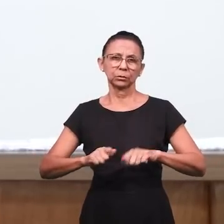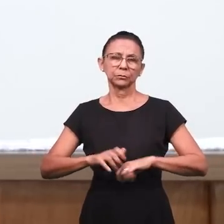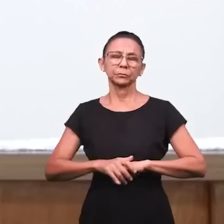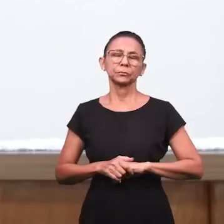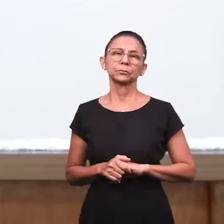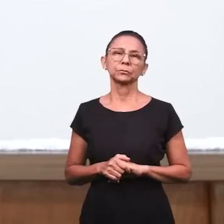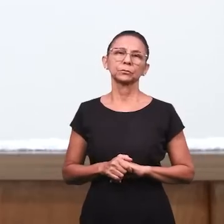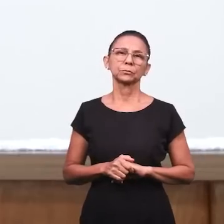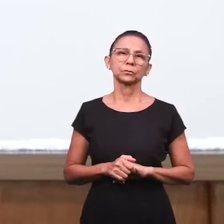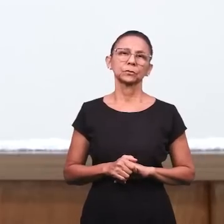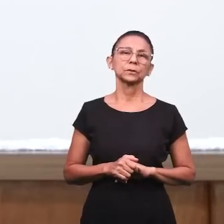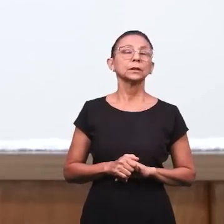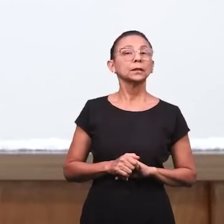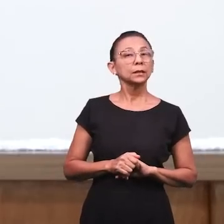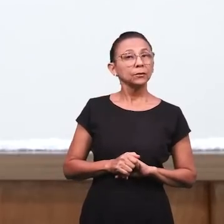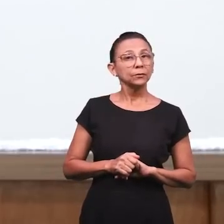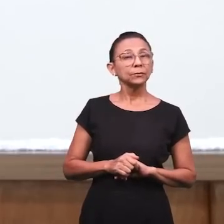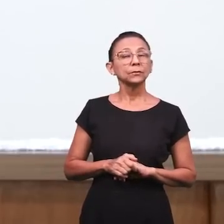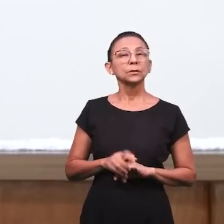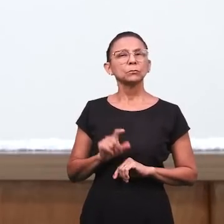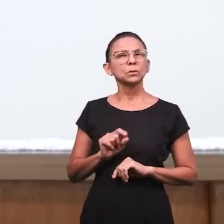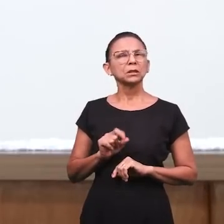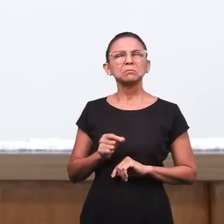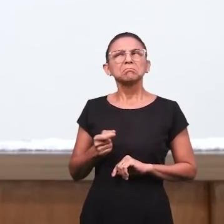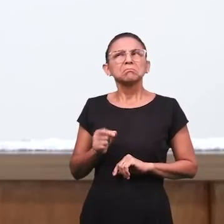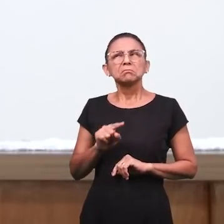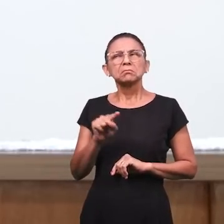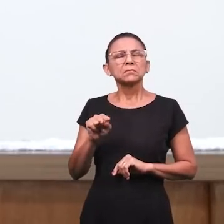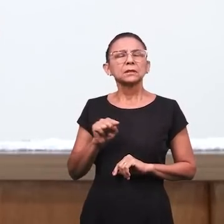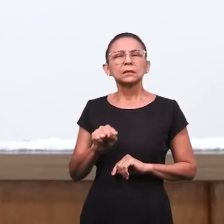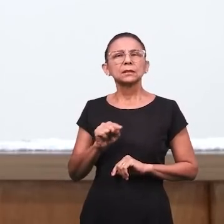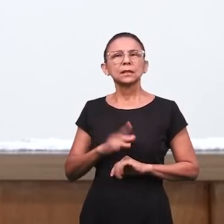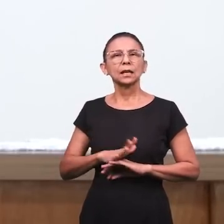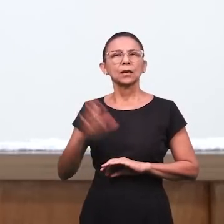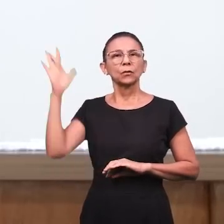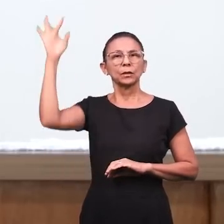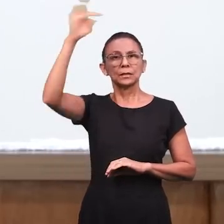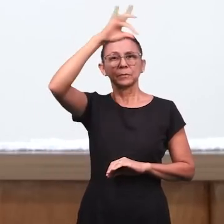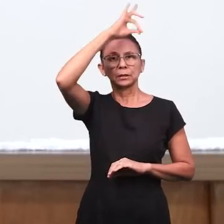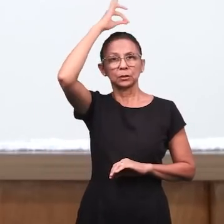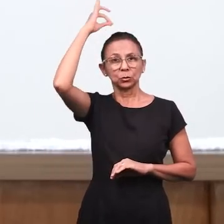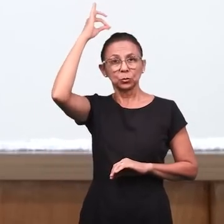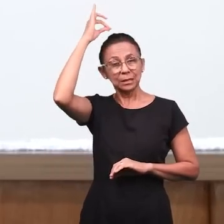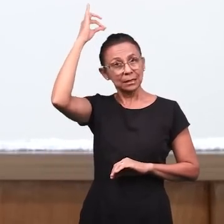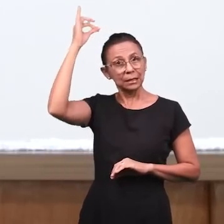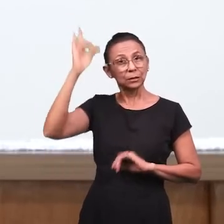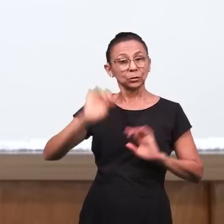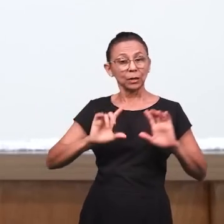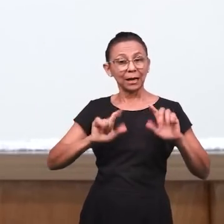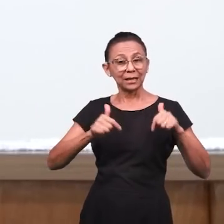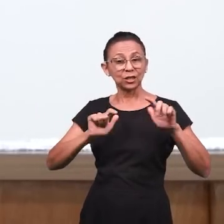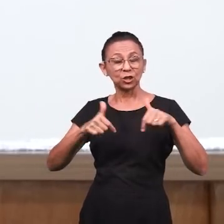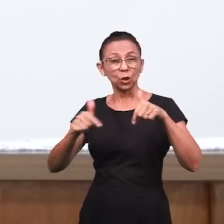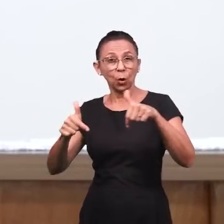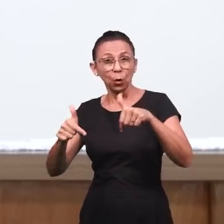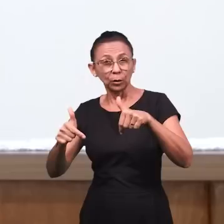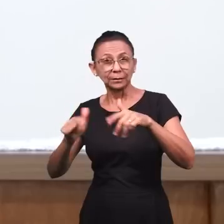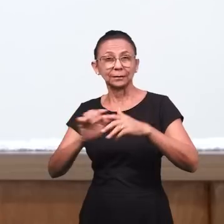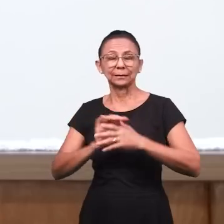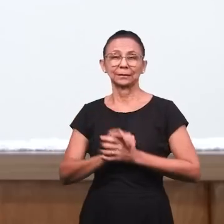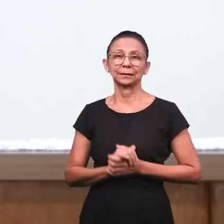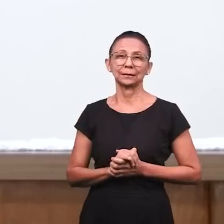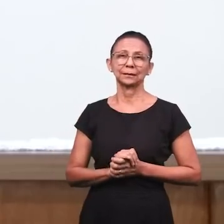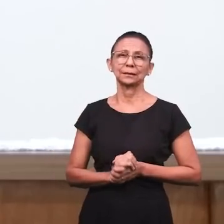de Atos fala dos atos do Espírito Santo com a igreja, no início